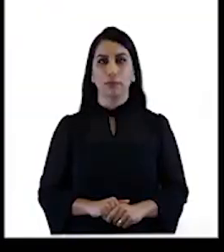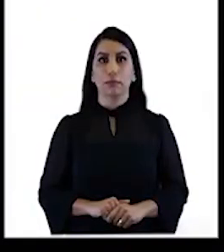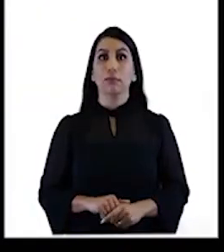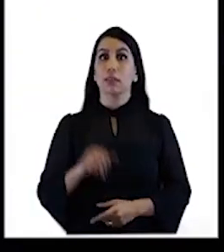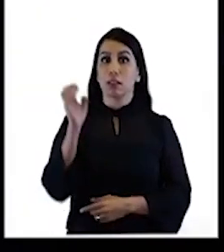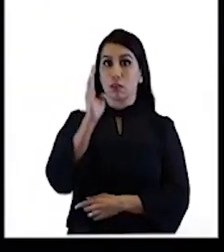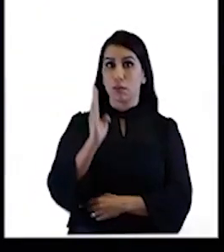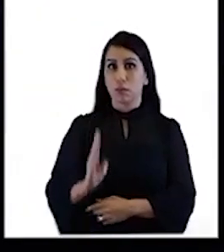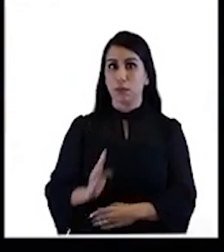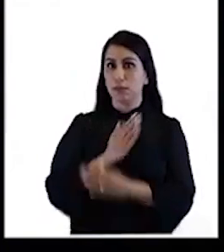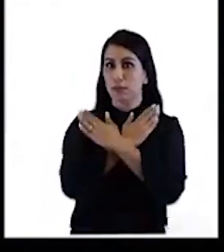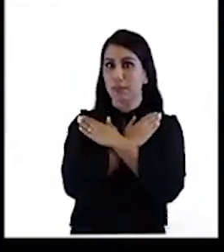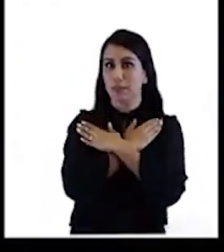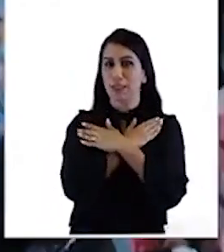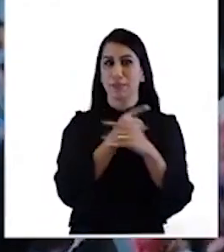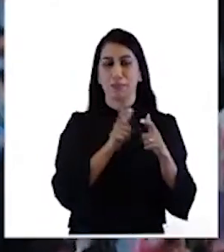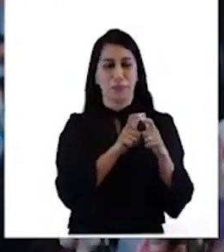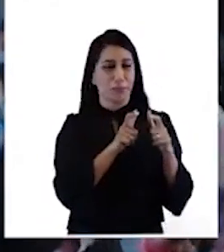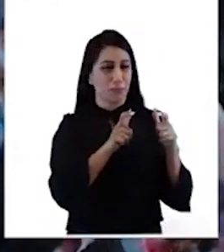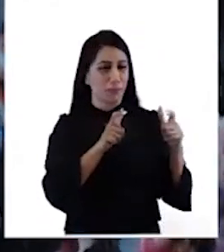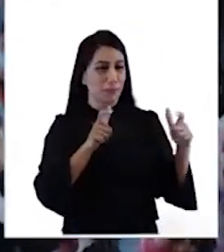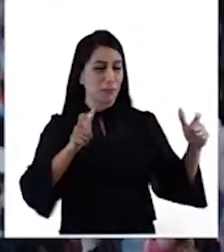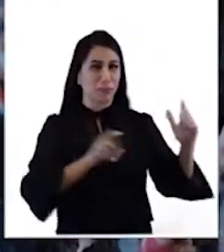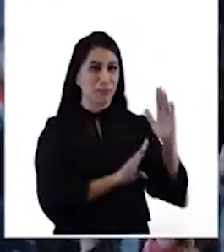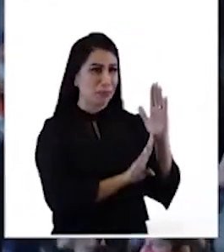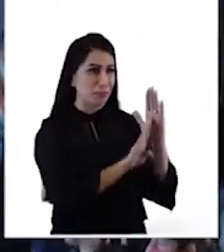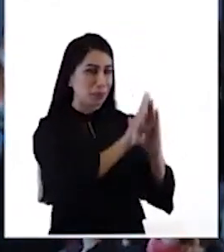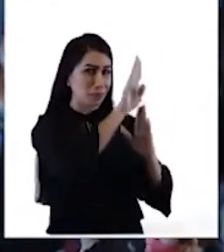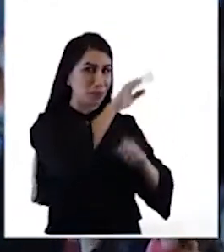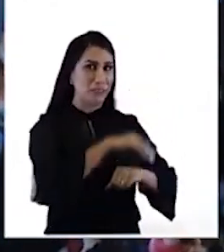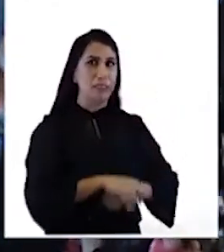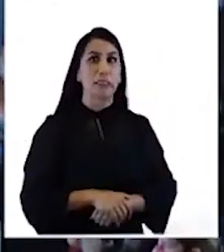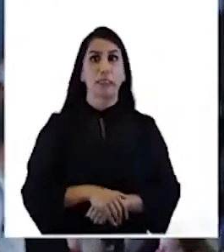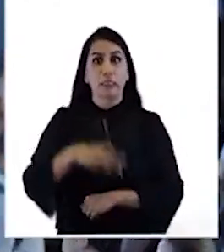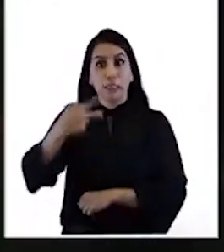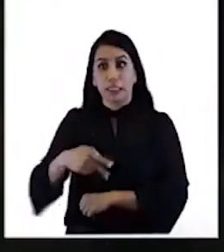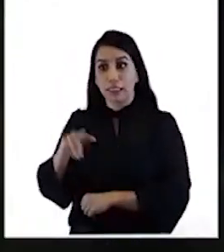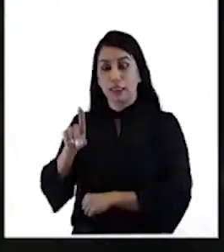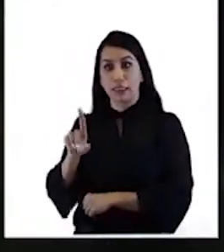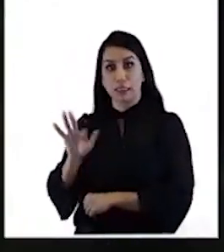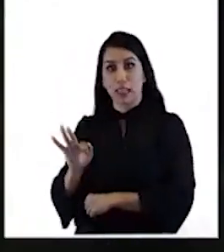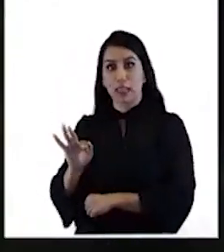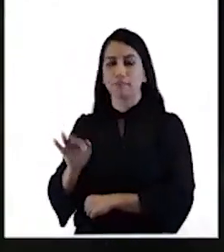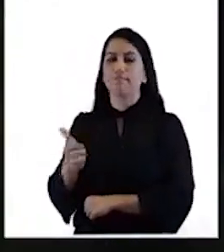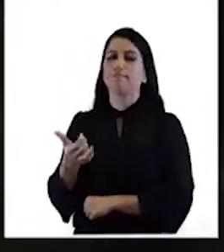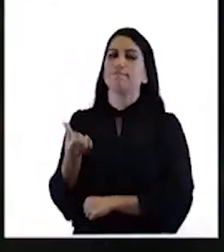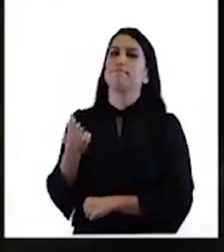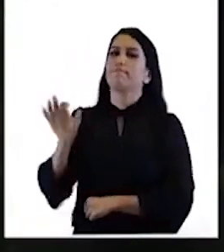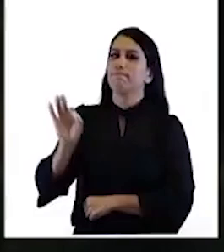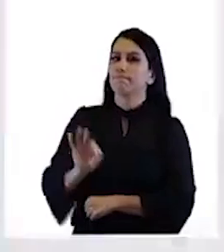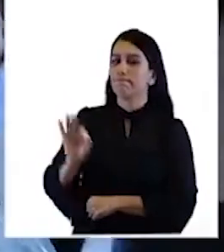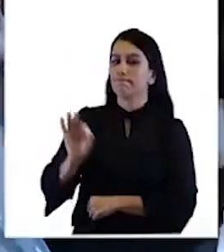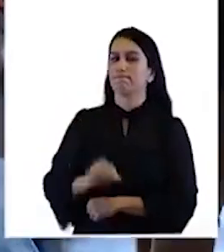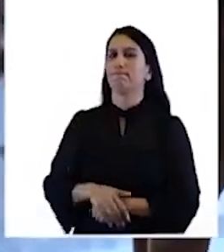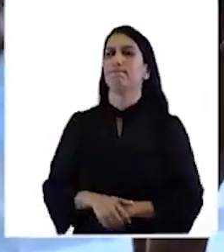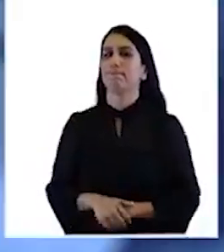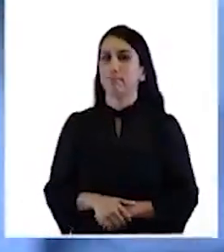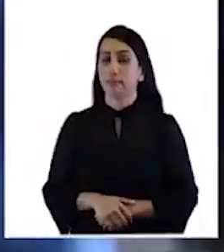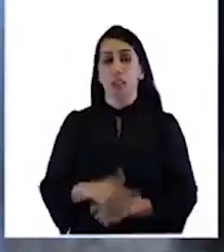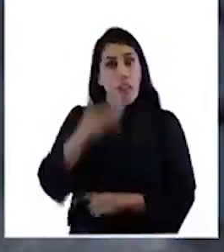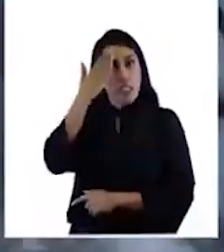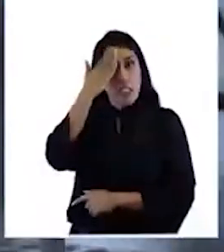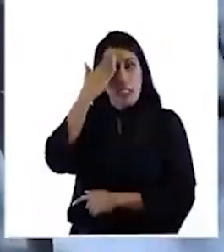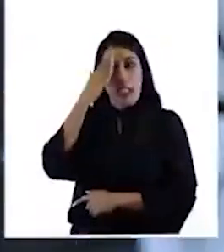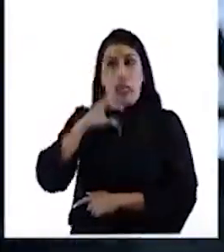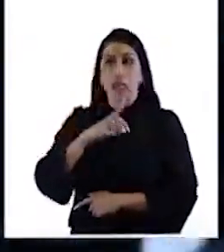O desemprego cresceu em todo o Brasil e hoje atinge cerca de 16% da população do nosso DR. Sei